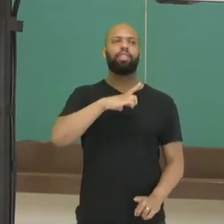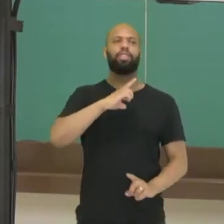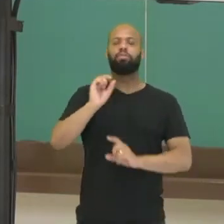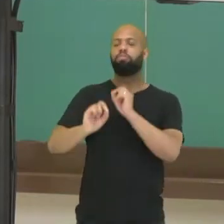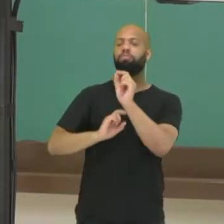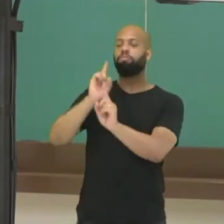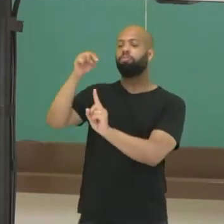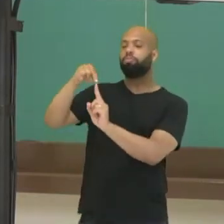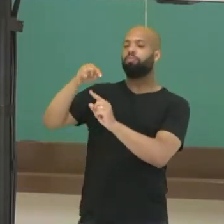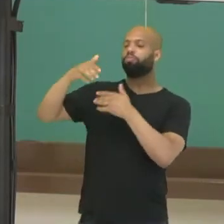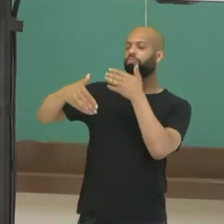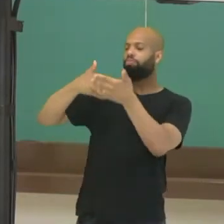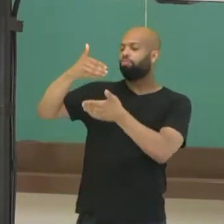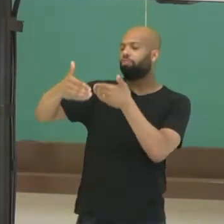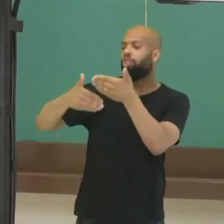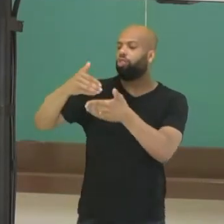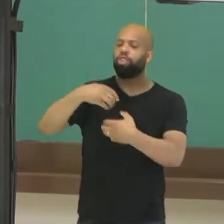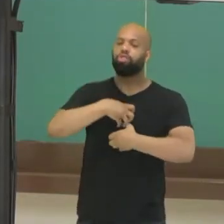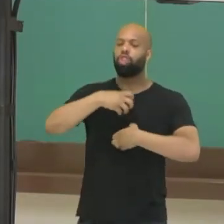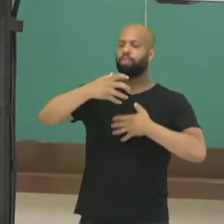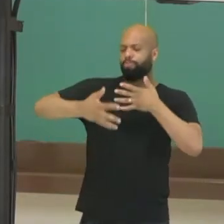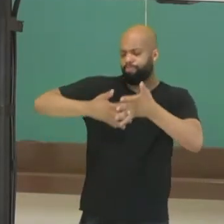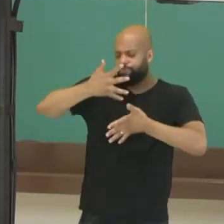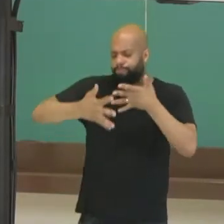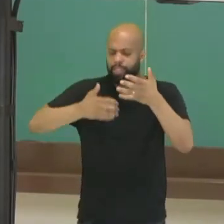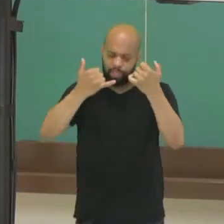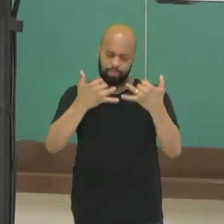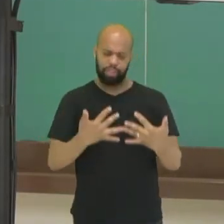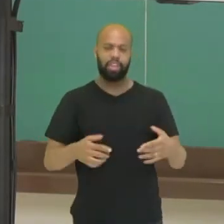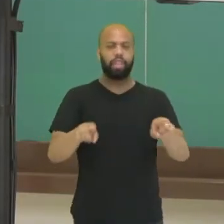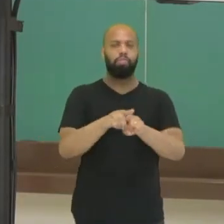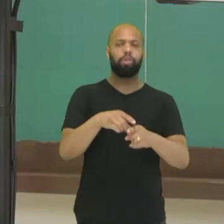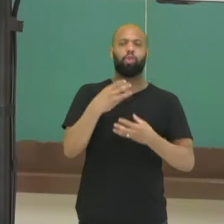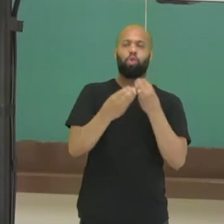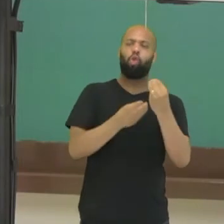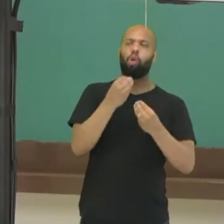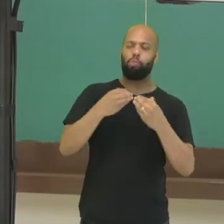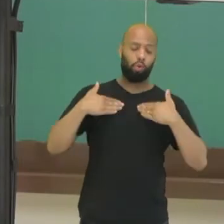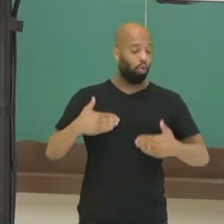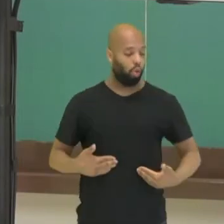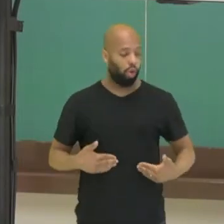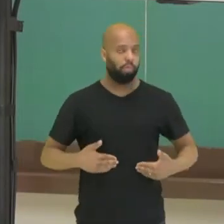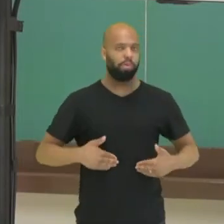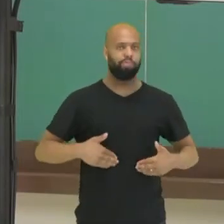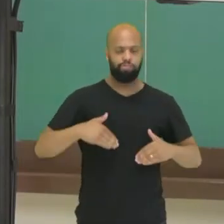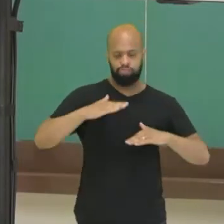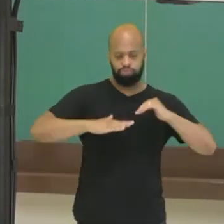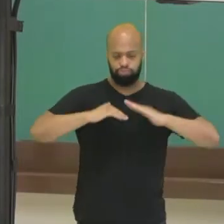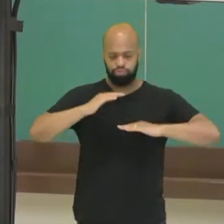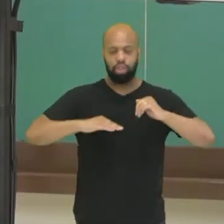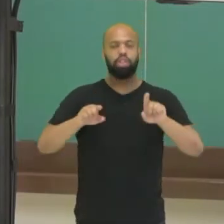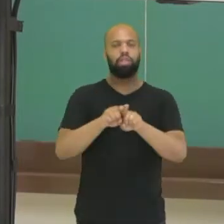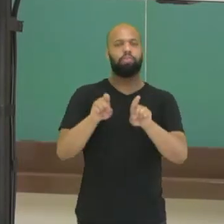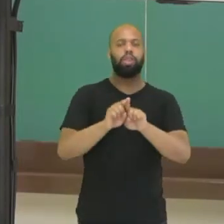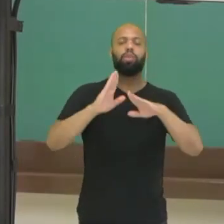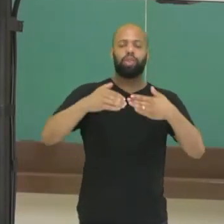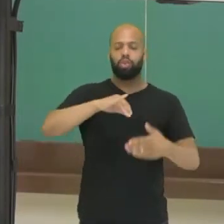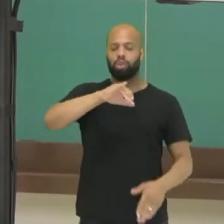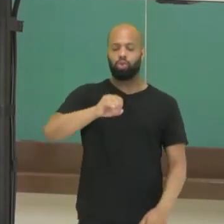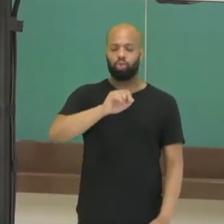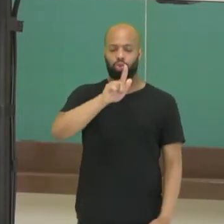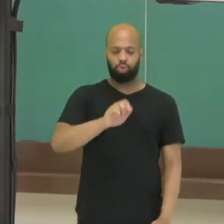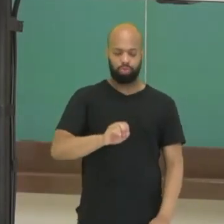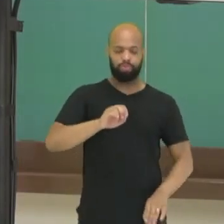para desenvolver a voz, o corpo, a mente, né? Então, várias possibilidades. Os jogos teatrais, eles também podem